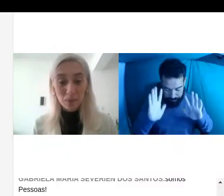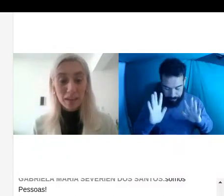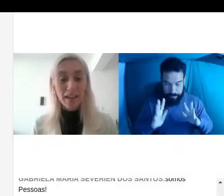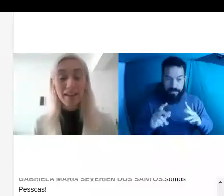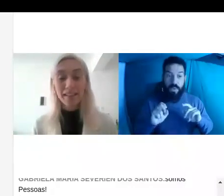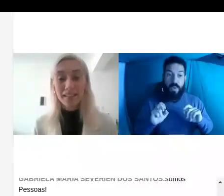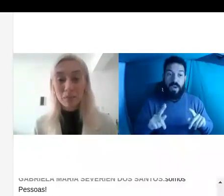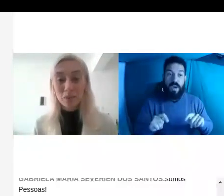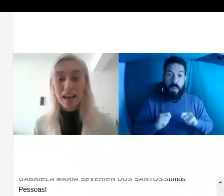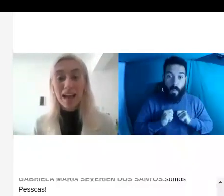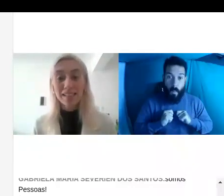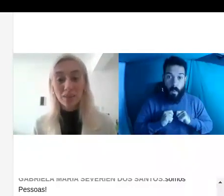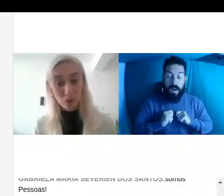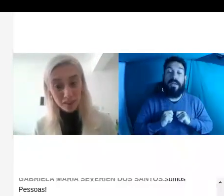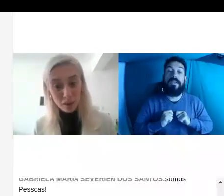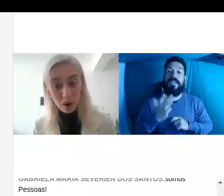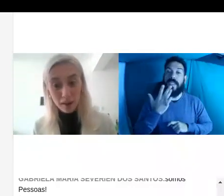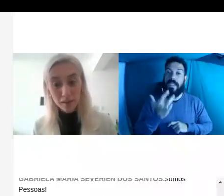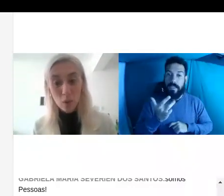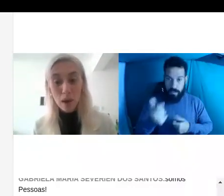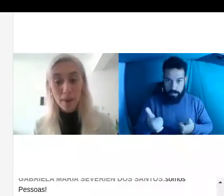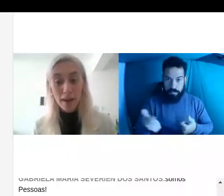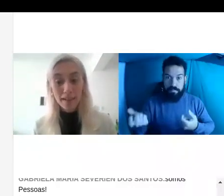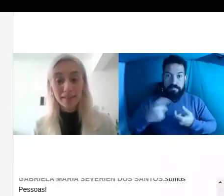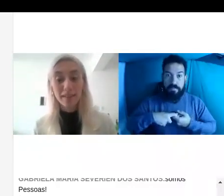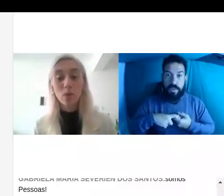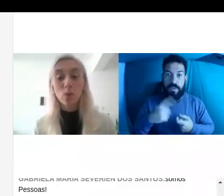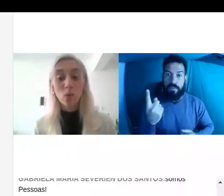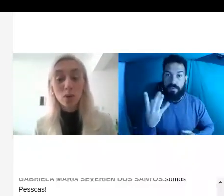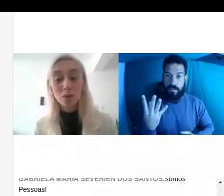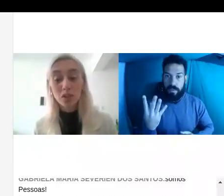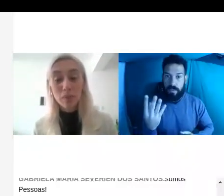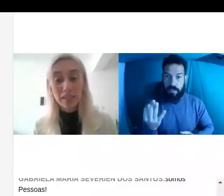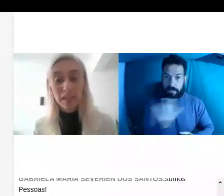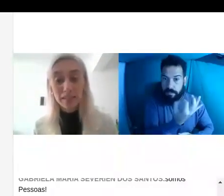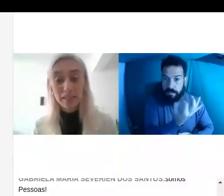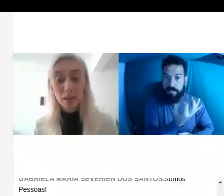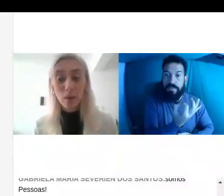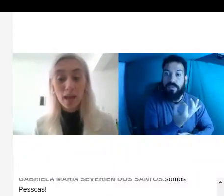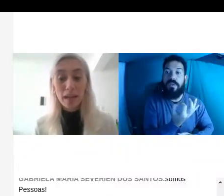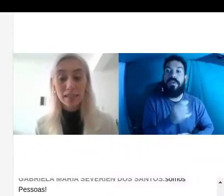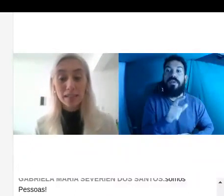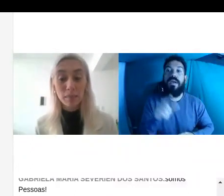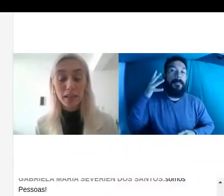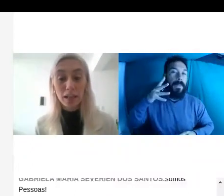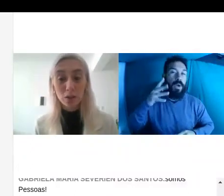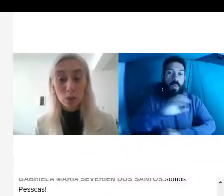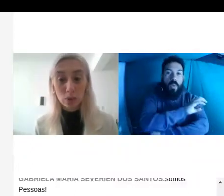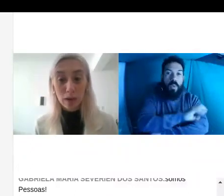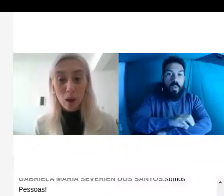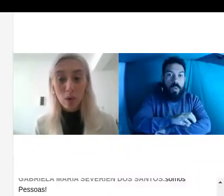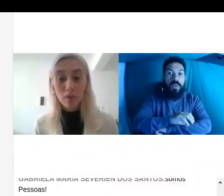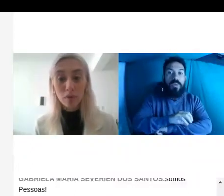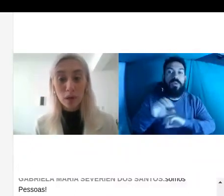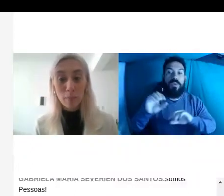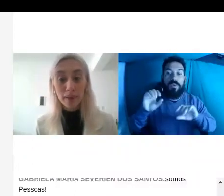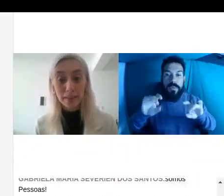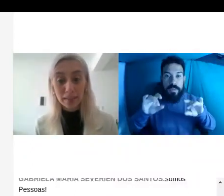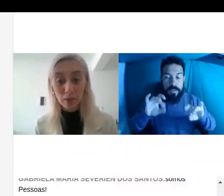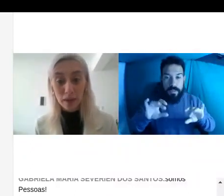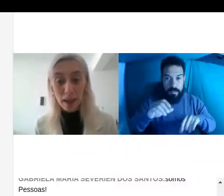então, regressamos às 14 horas com a palestra, o curso de especialização em acessibilidade cultural, com a